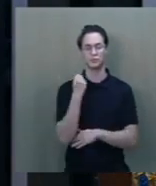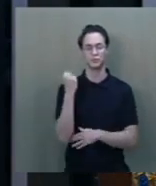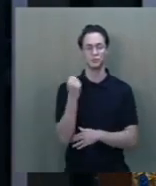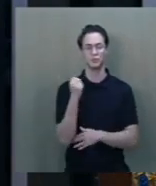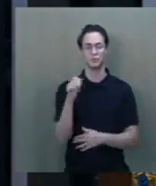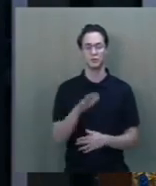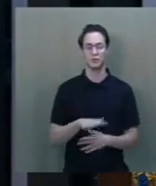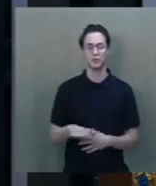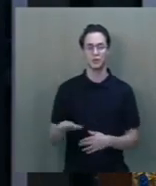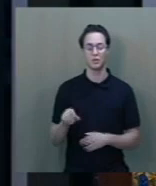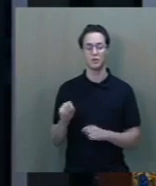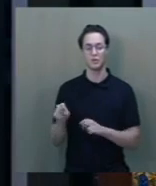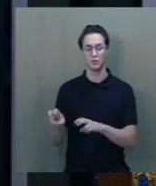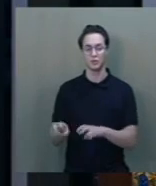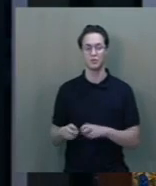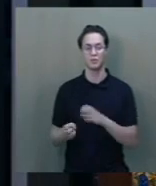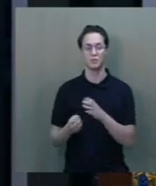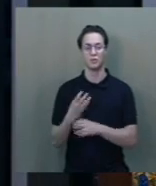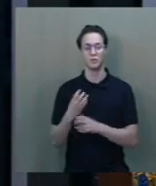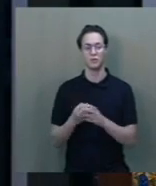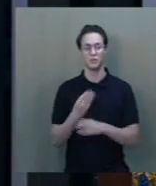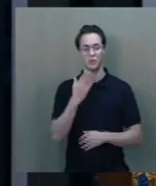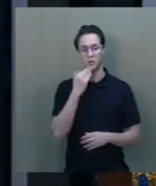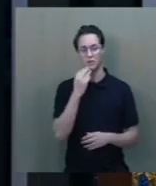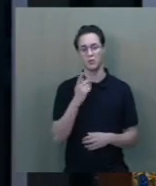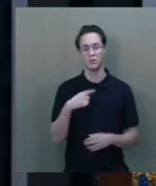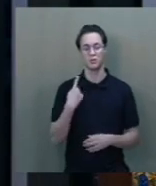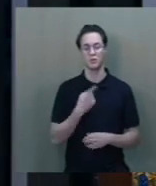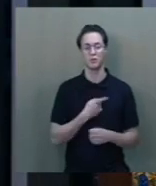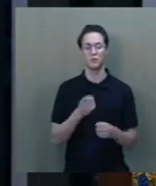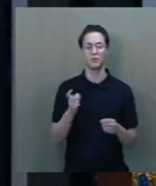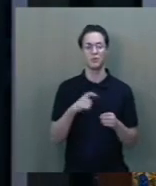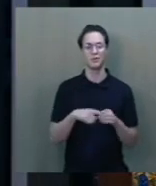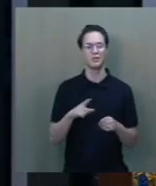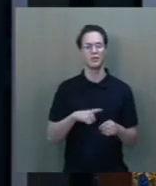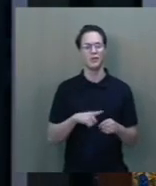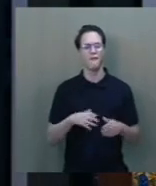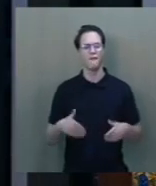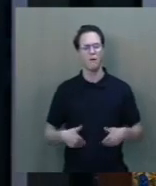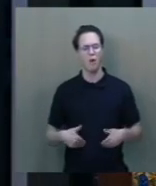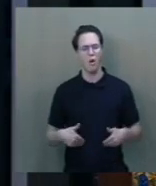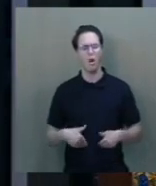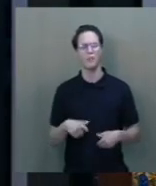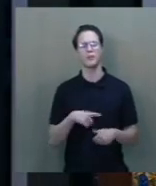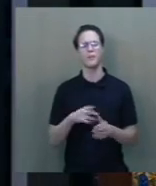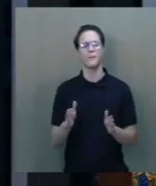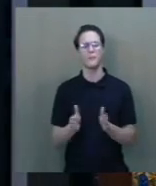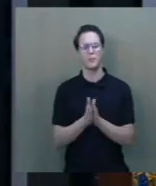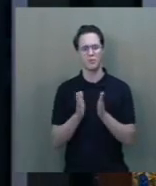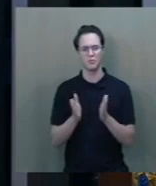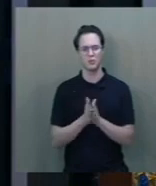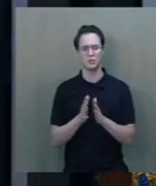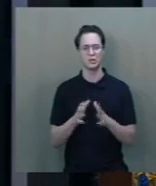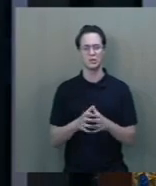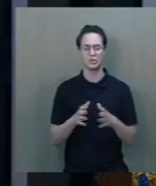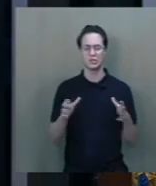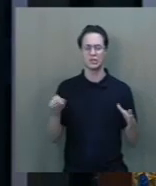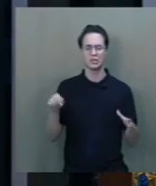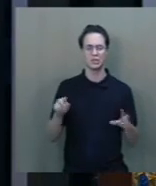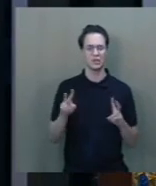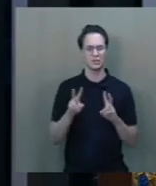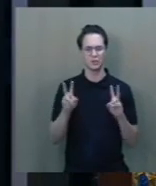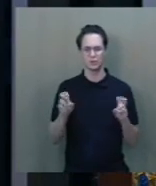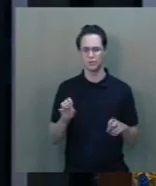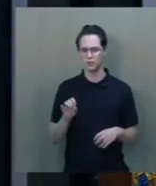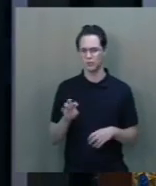na produção de alimentos, e nós voltamos a ter grande fome e grande pobreza. Esse é um dos assuntos que não é só